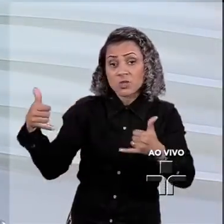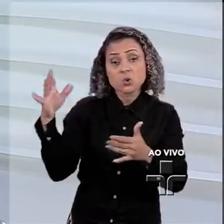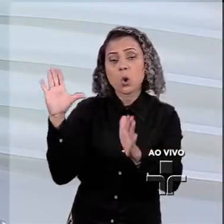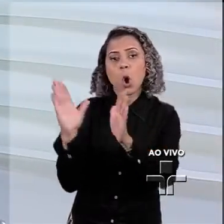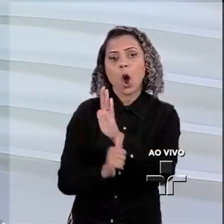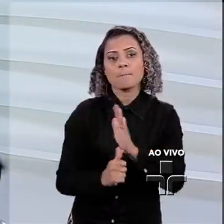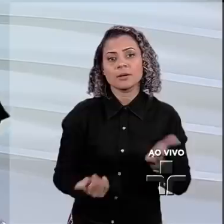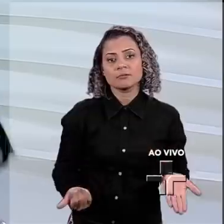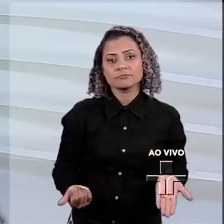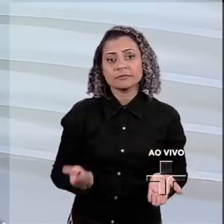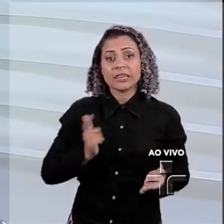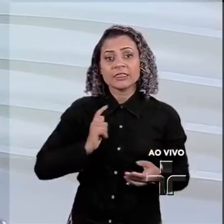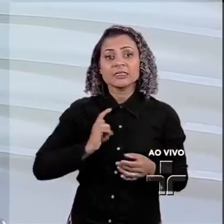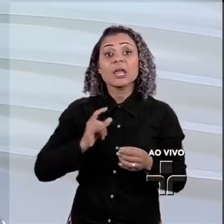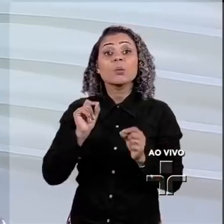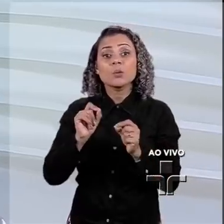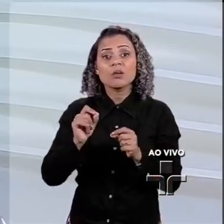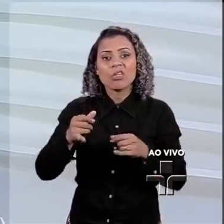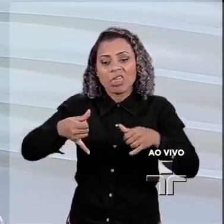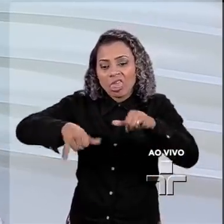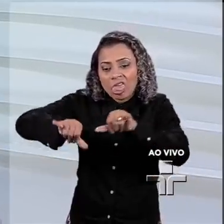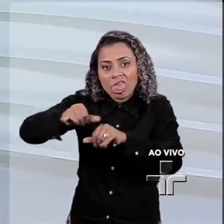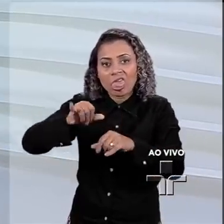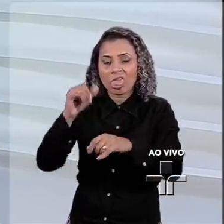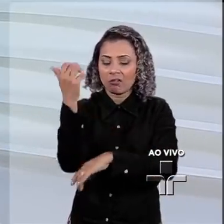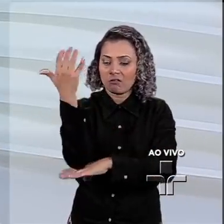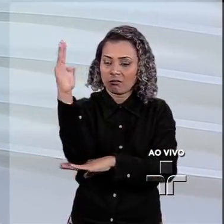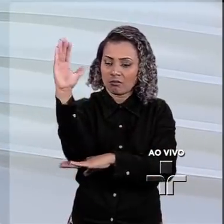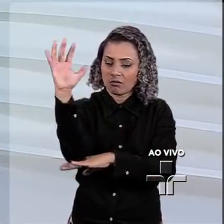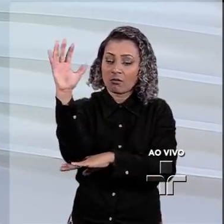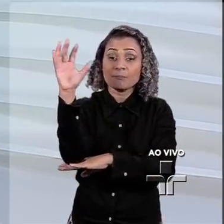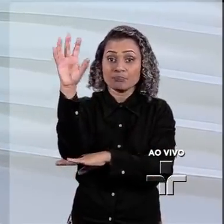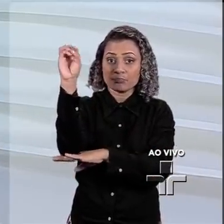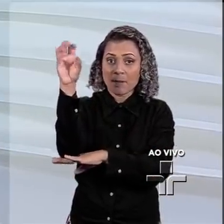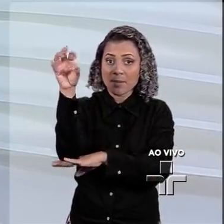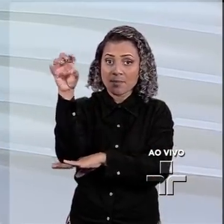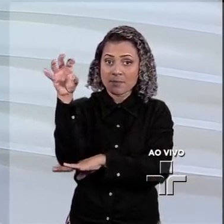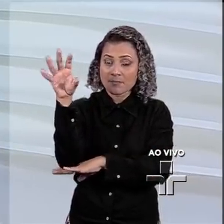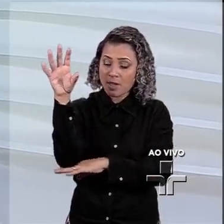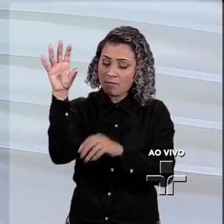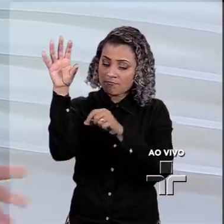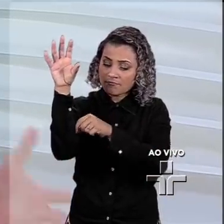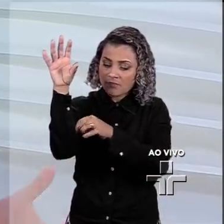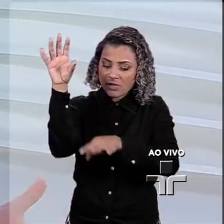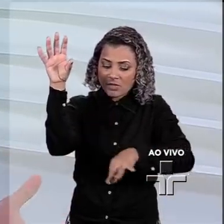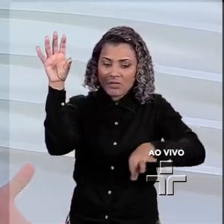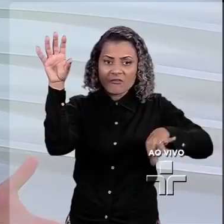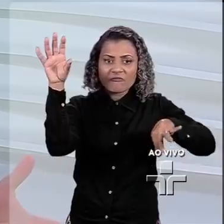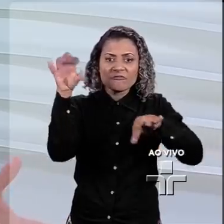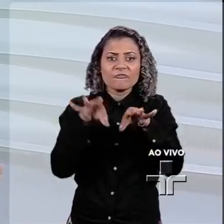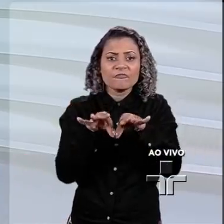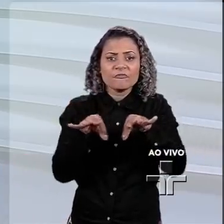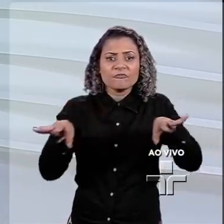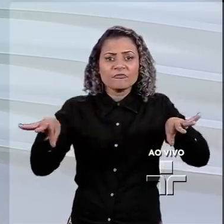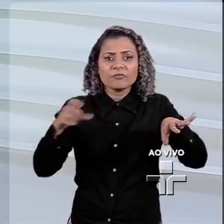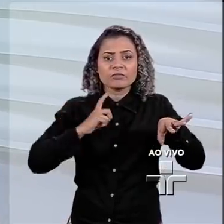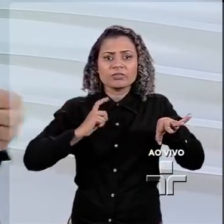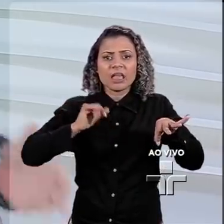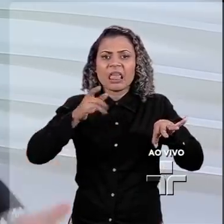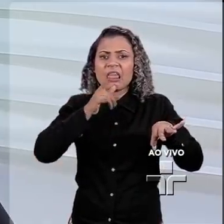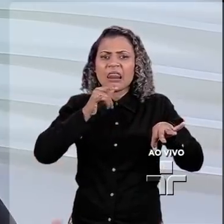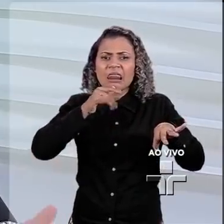líquido para poder estragar e corroer por dentro os semáforos da cidade. Quer dizer, é praticamente um crime contra a cidade. Eles fazem